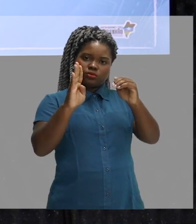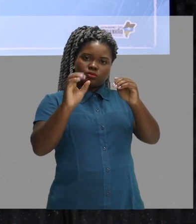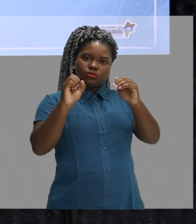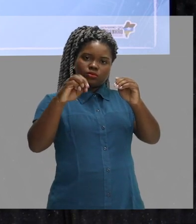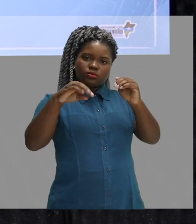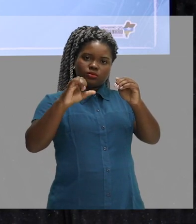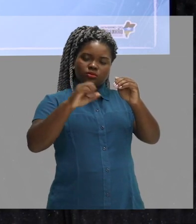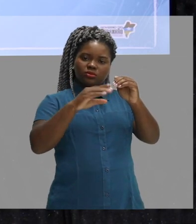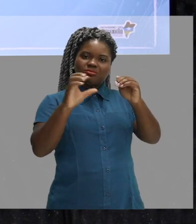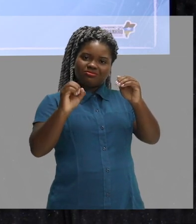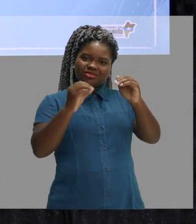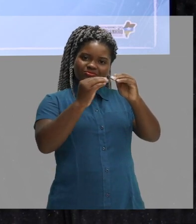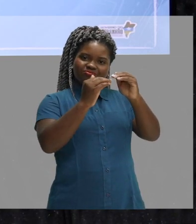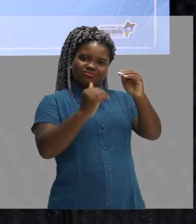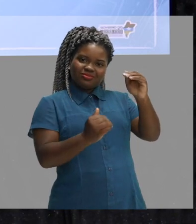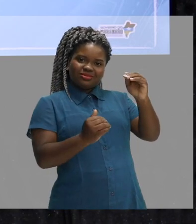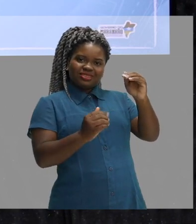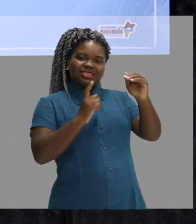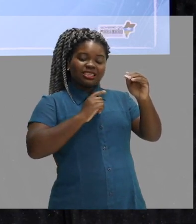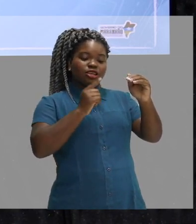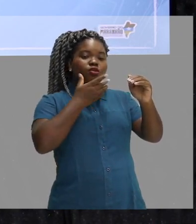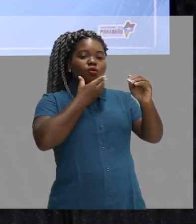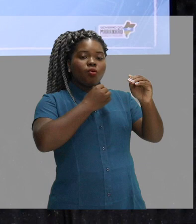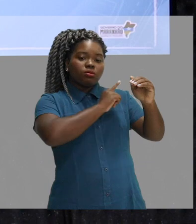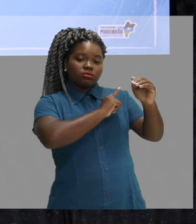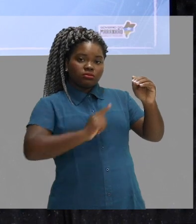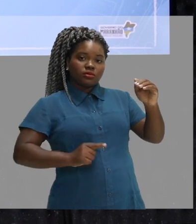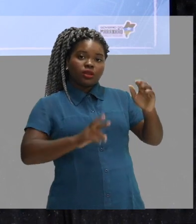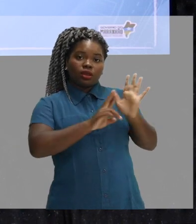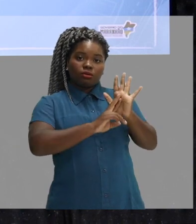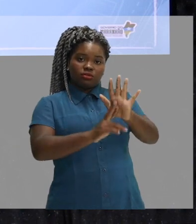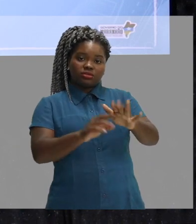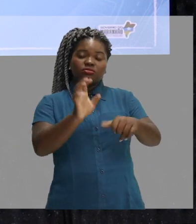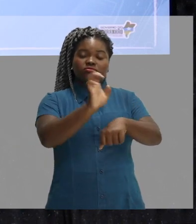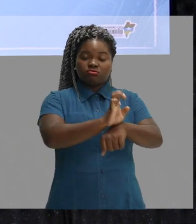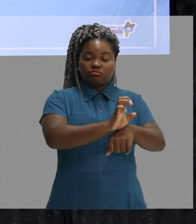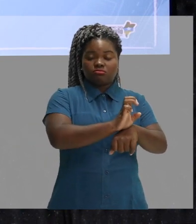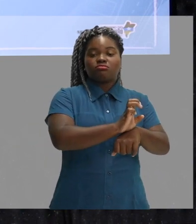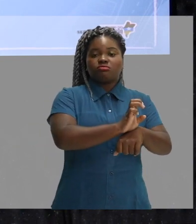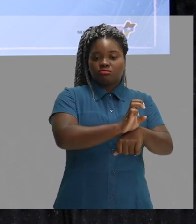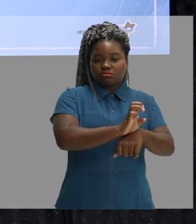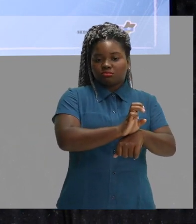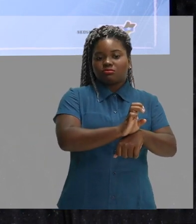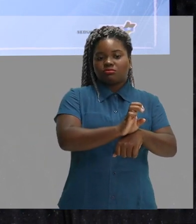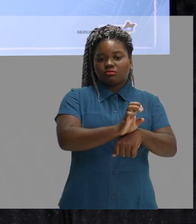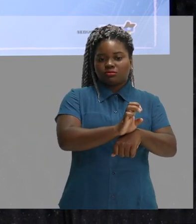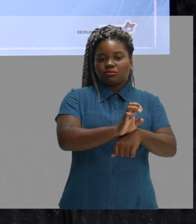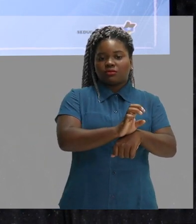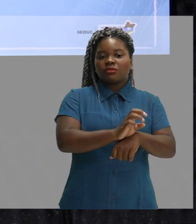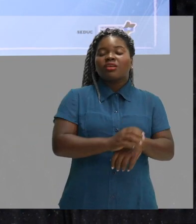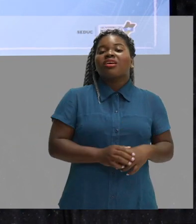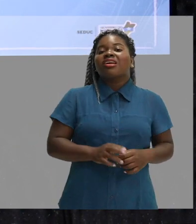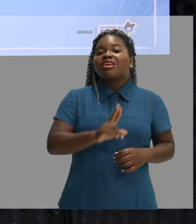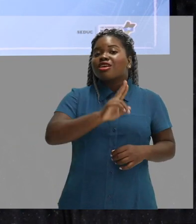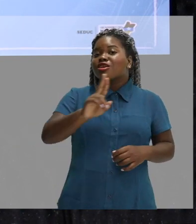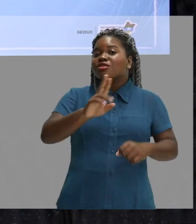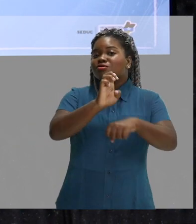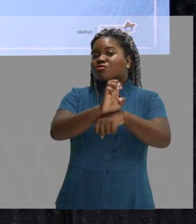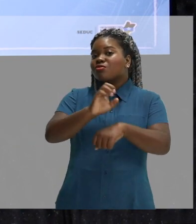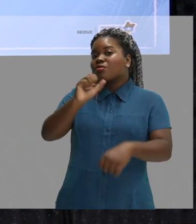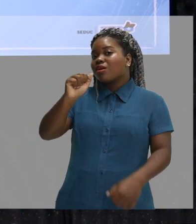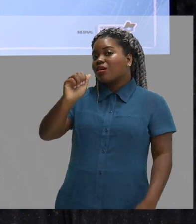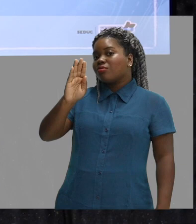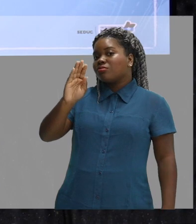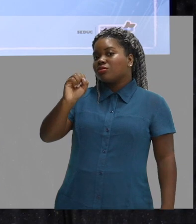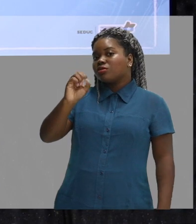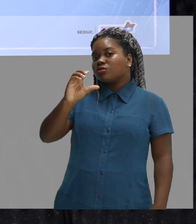um soberano, que representa o próprio Estado, certo? E aí esse Estado é chamado de Estado absolutista,